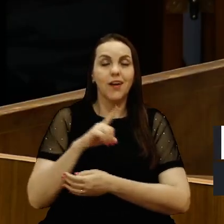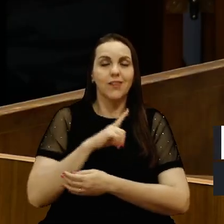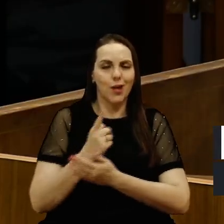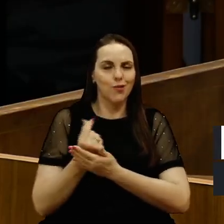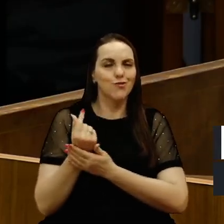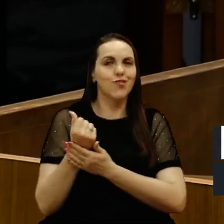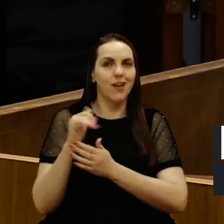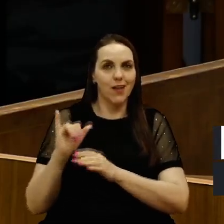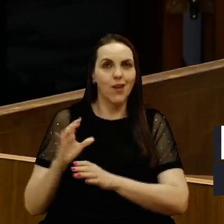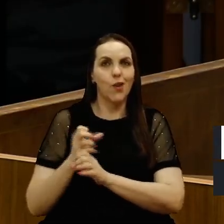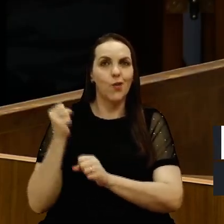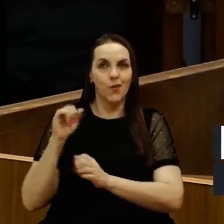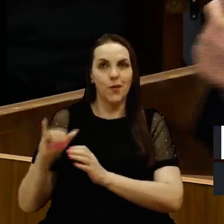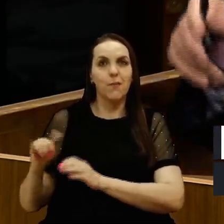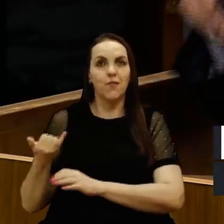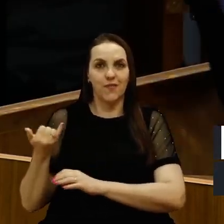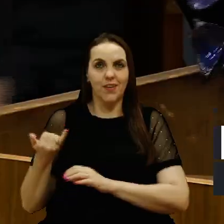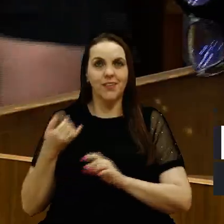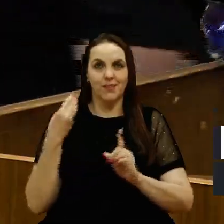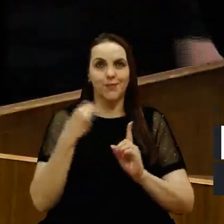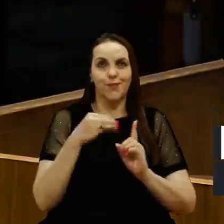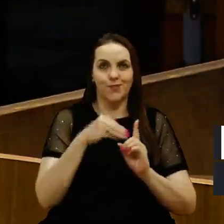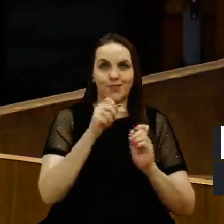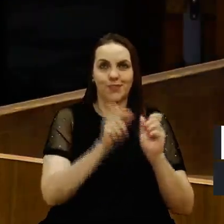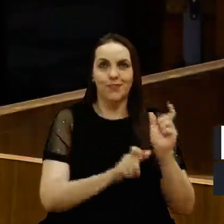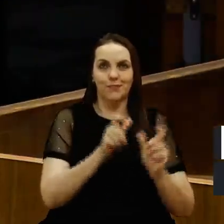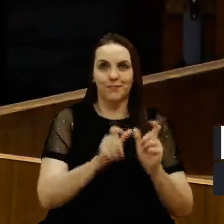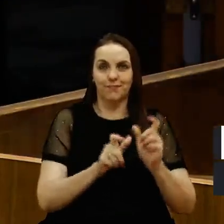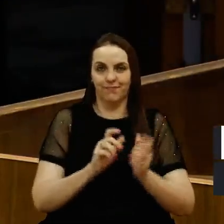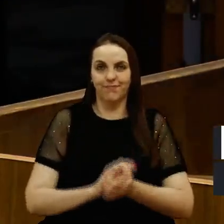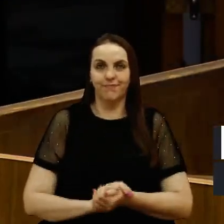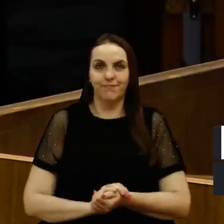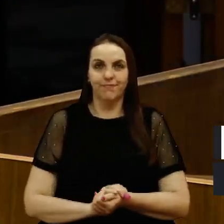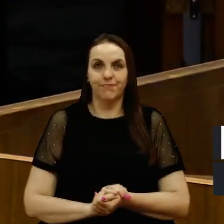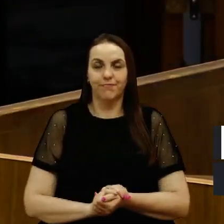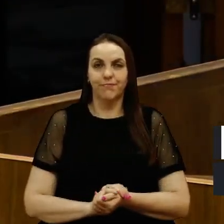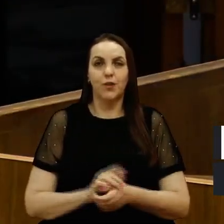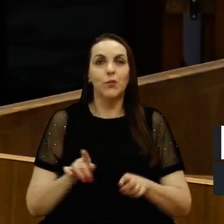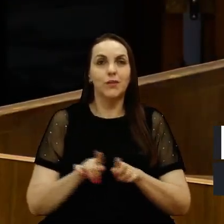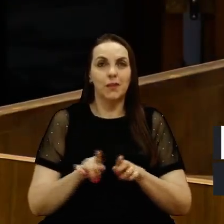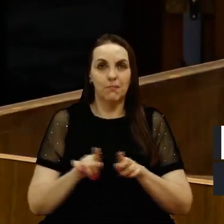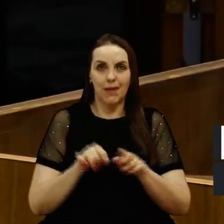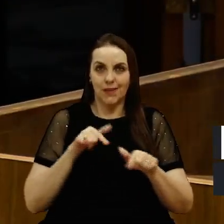dos mais vulneráveis. Bom, eu quando estava lá também,